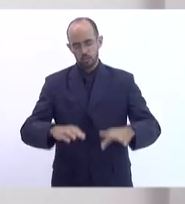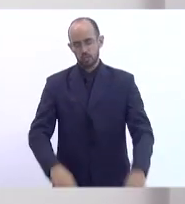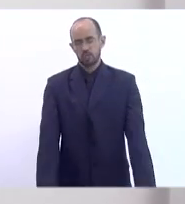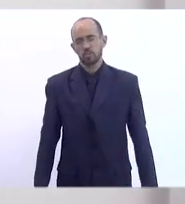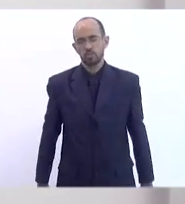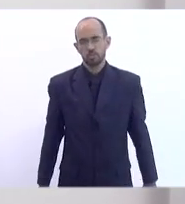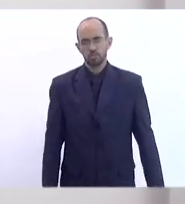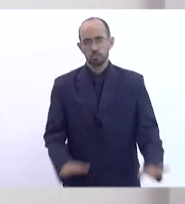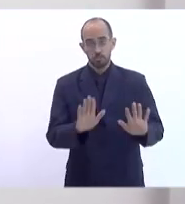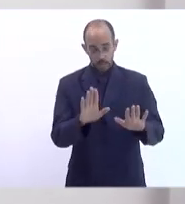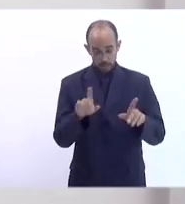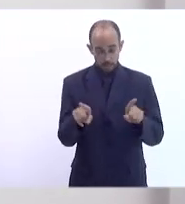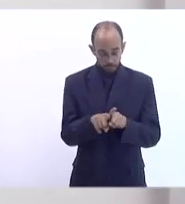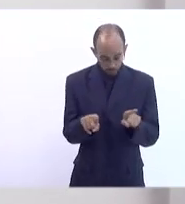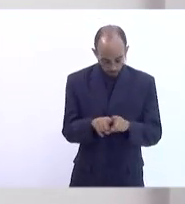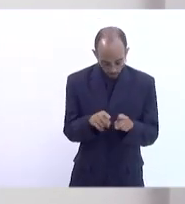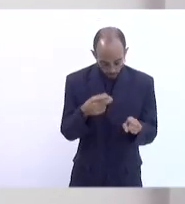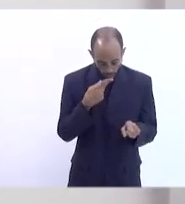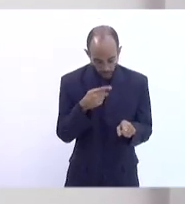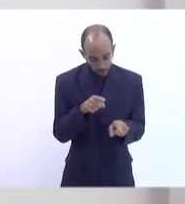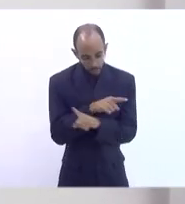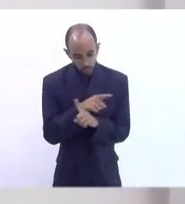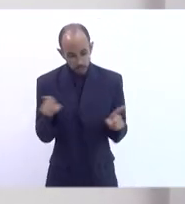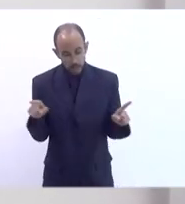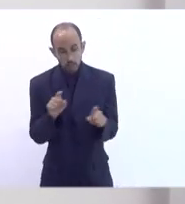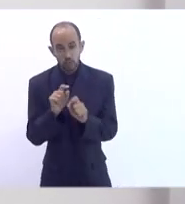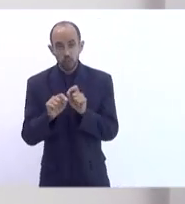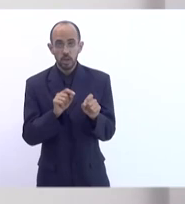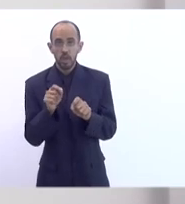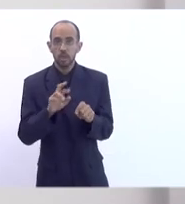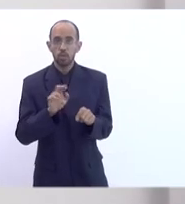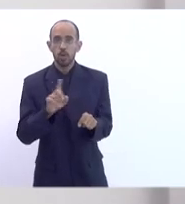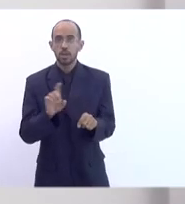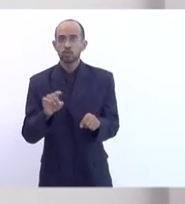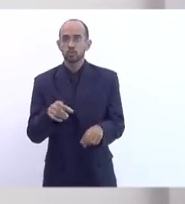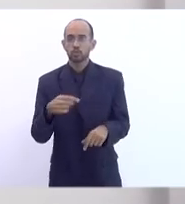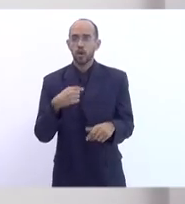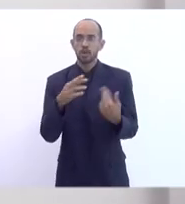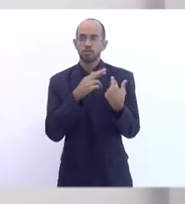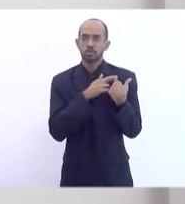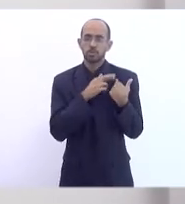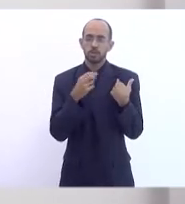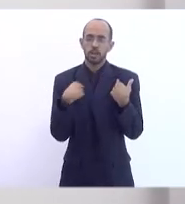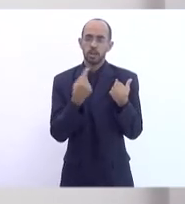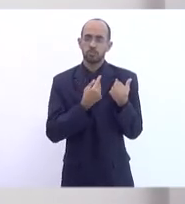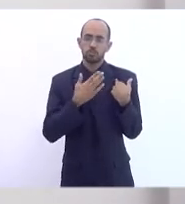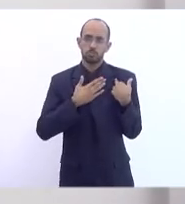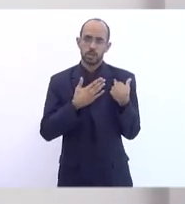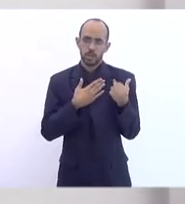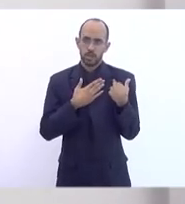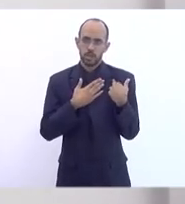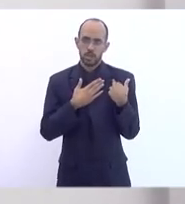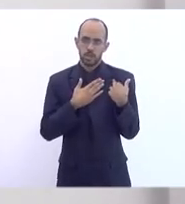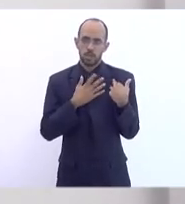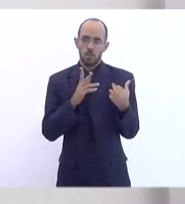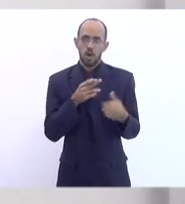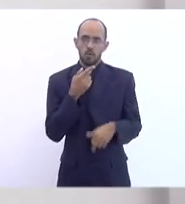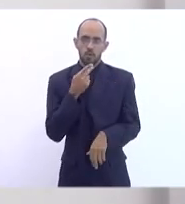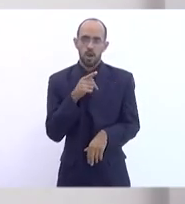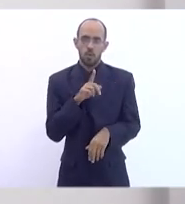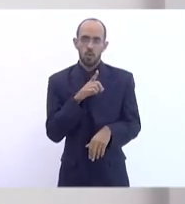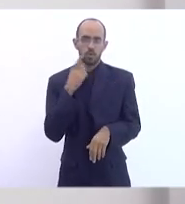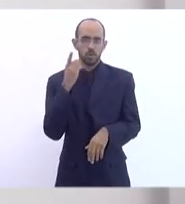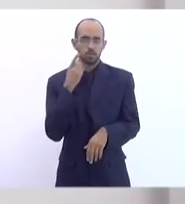só que dizer para os senhores que não depende só de nós como falou muito bem o Doutor Rodrigo